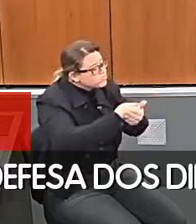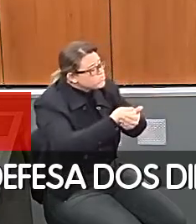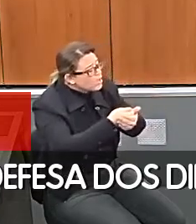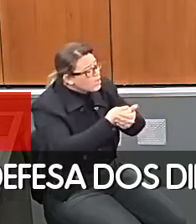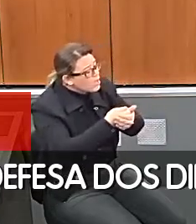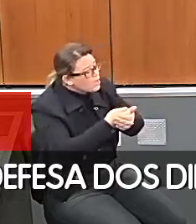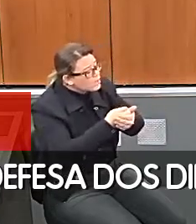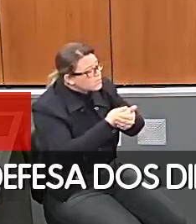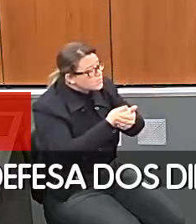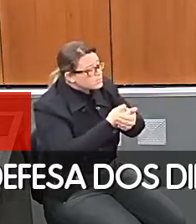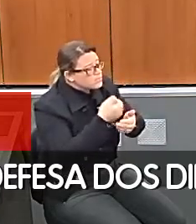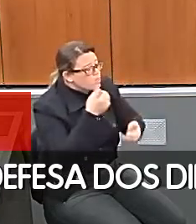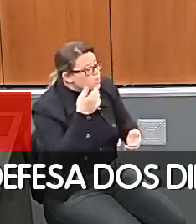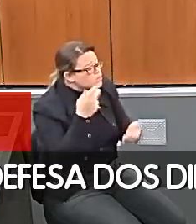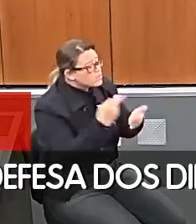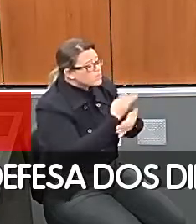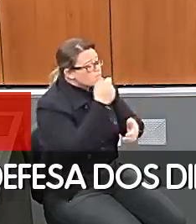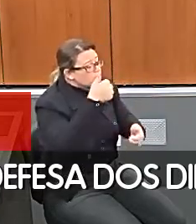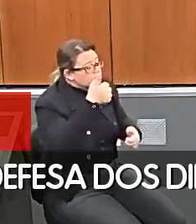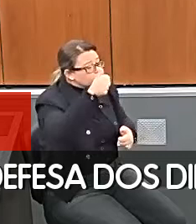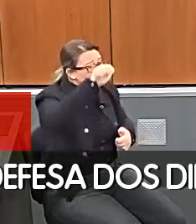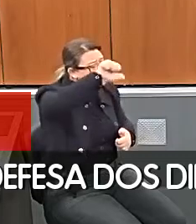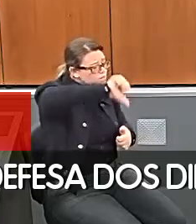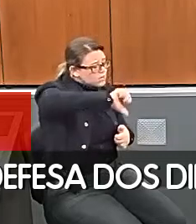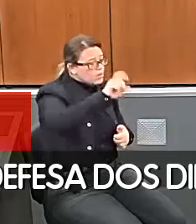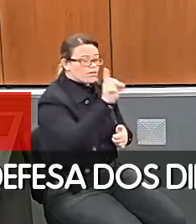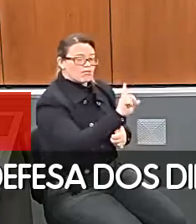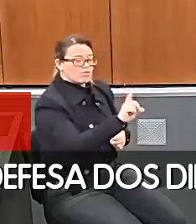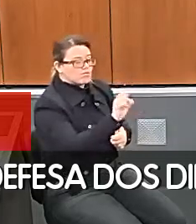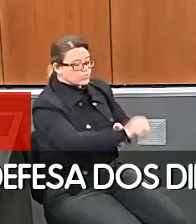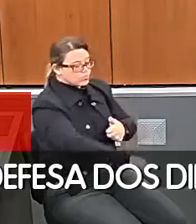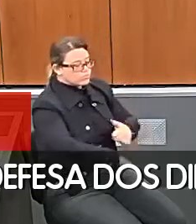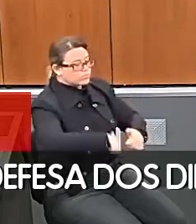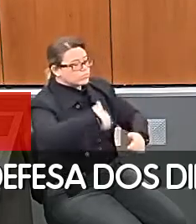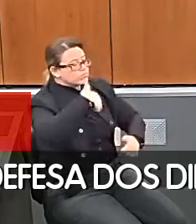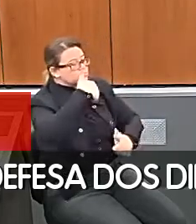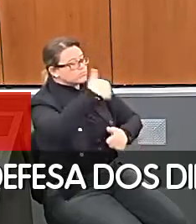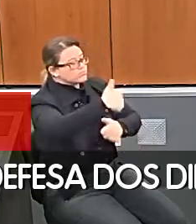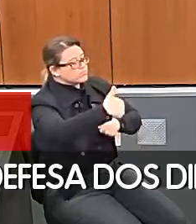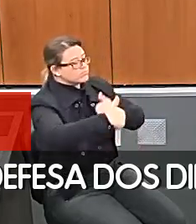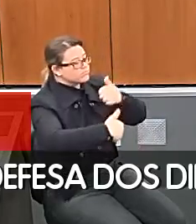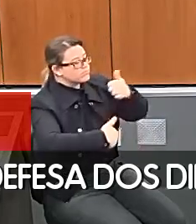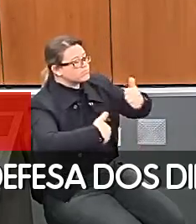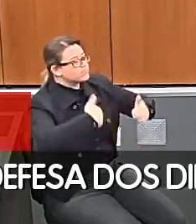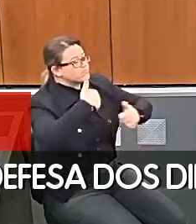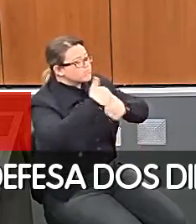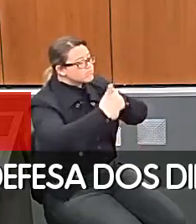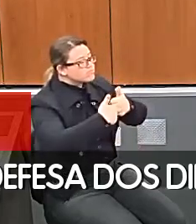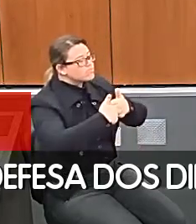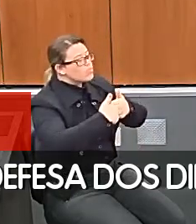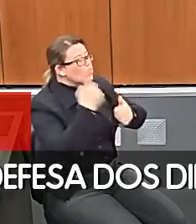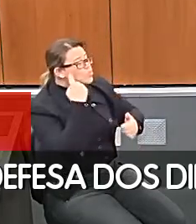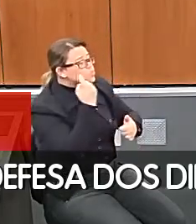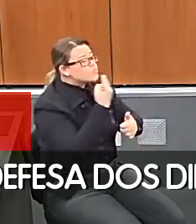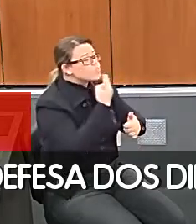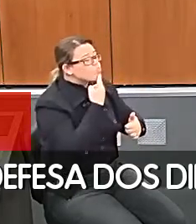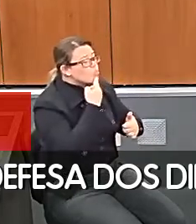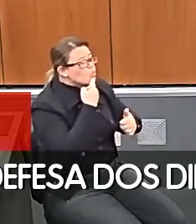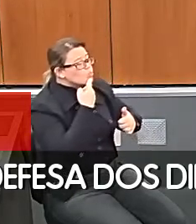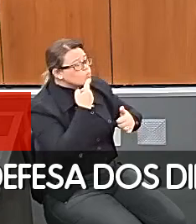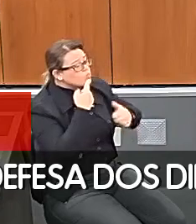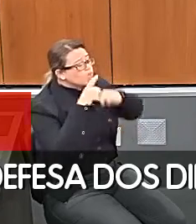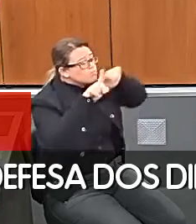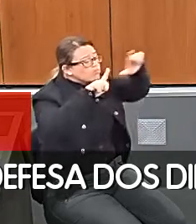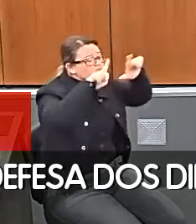ter a oportunidade de conhecer surdos, que hoje são mestres, surdos que estão na mídia, surdos que estão